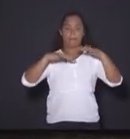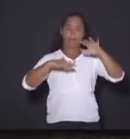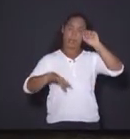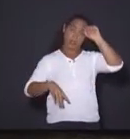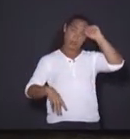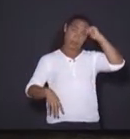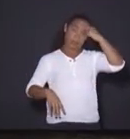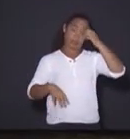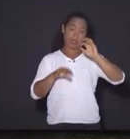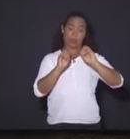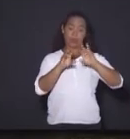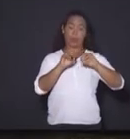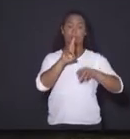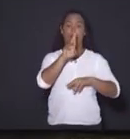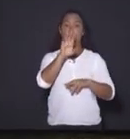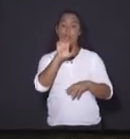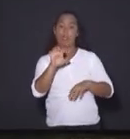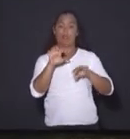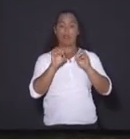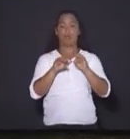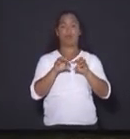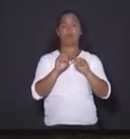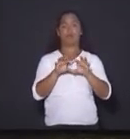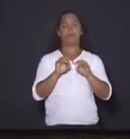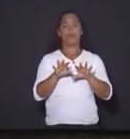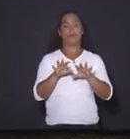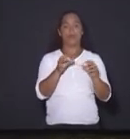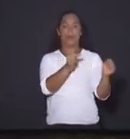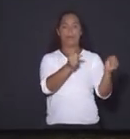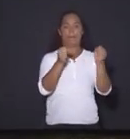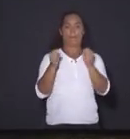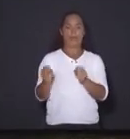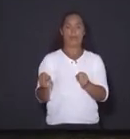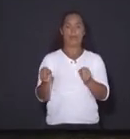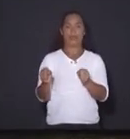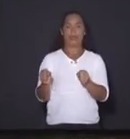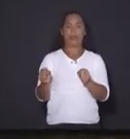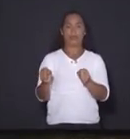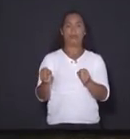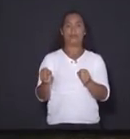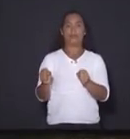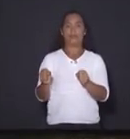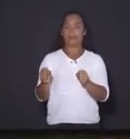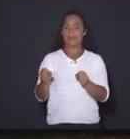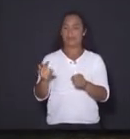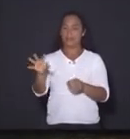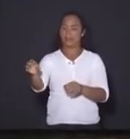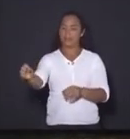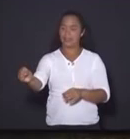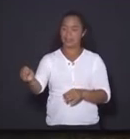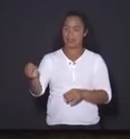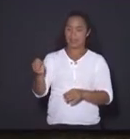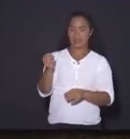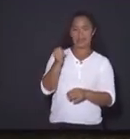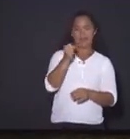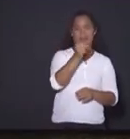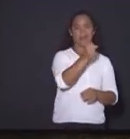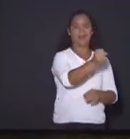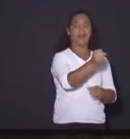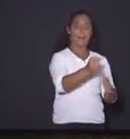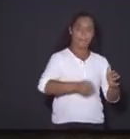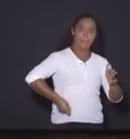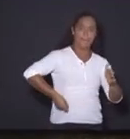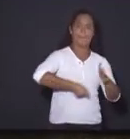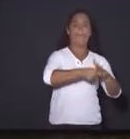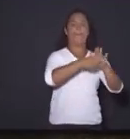reeducação nós estamos mexendo com relações de poder tirando o lugar dos privilégios e lutando